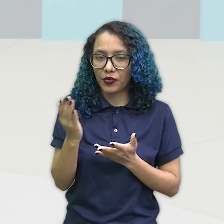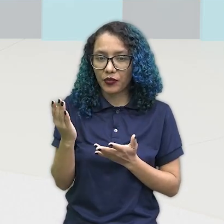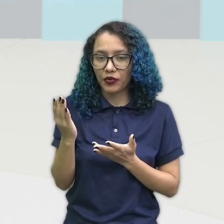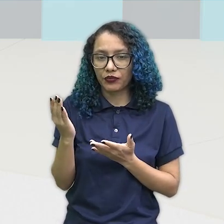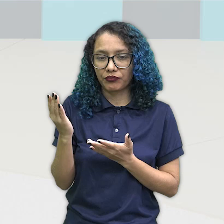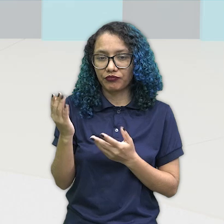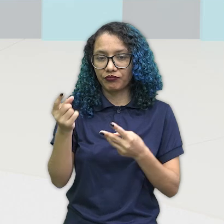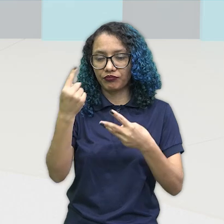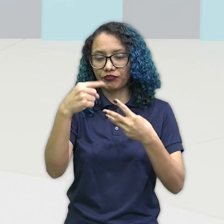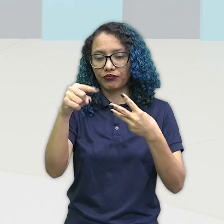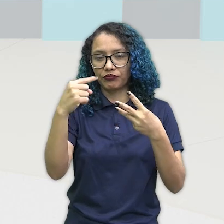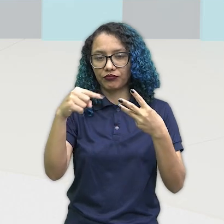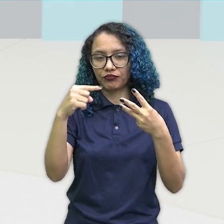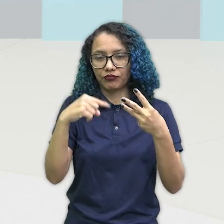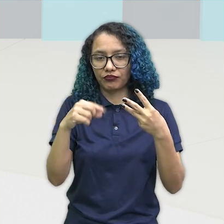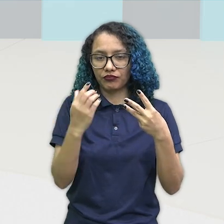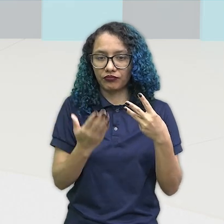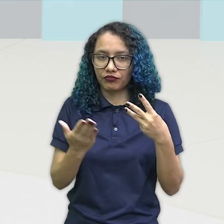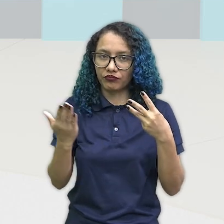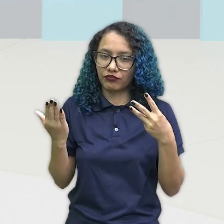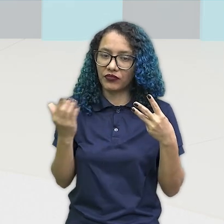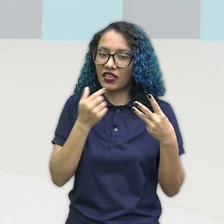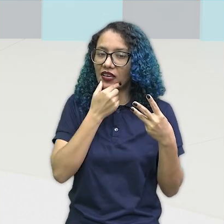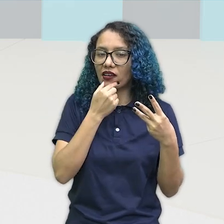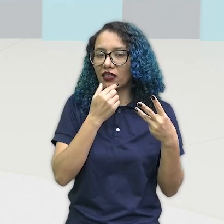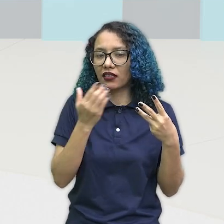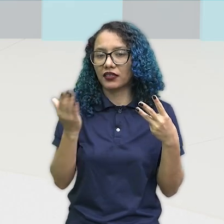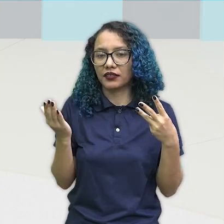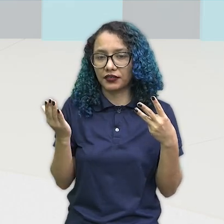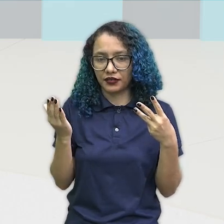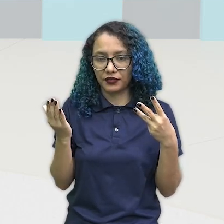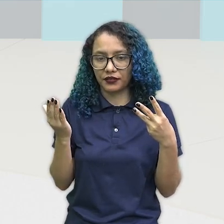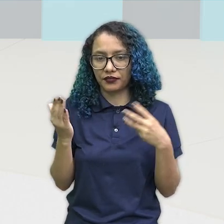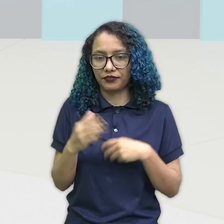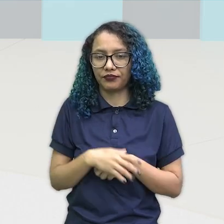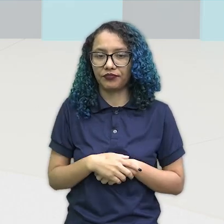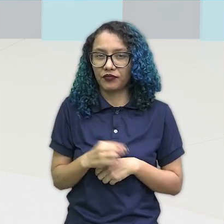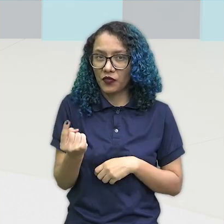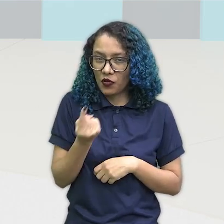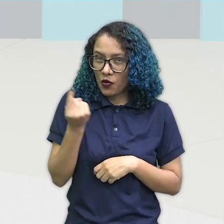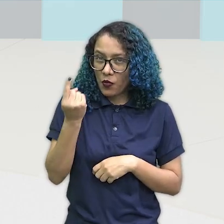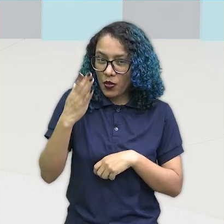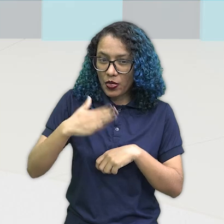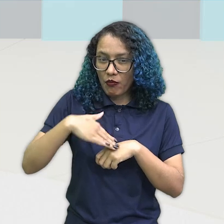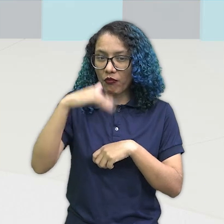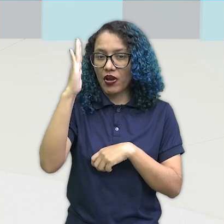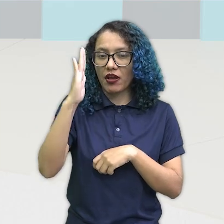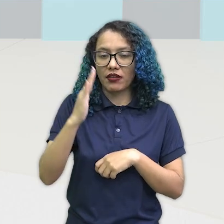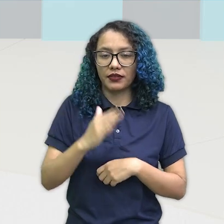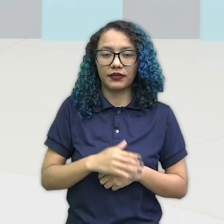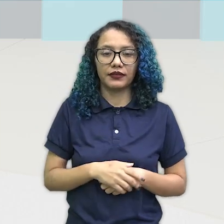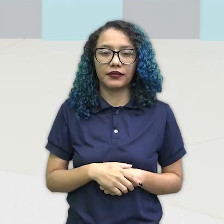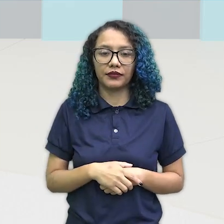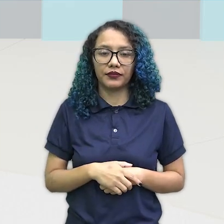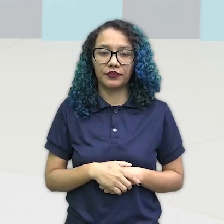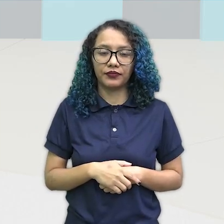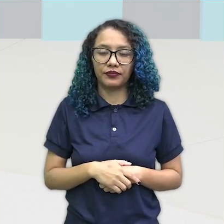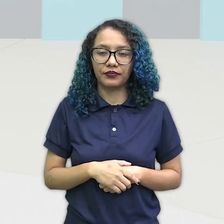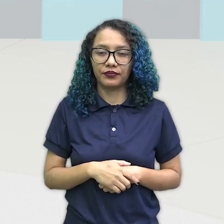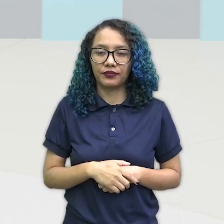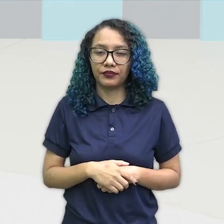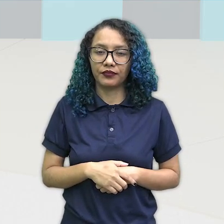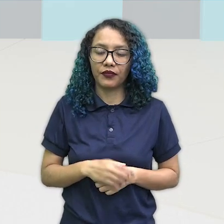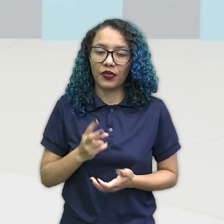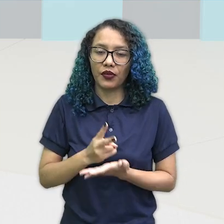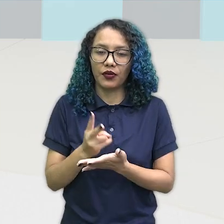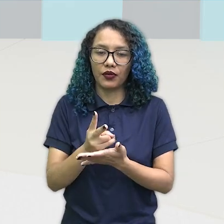The highest, o mais alto. The most important, ok? Vamos